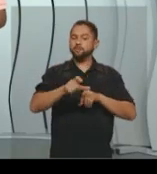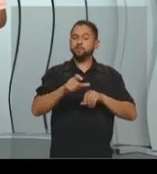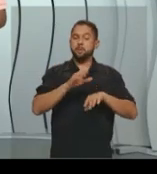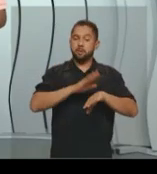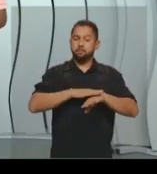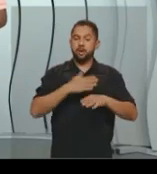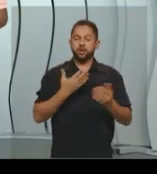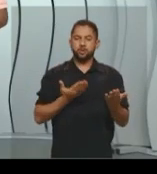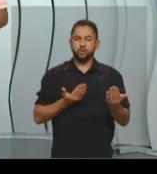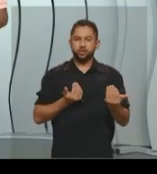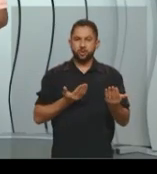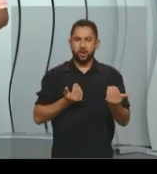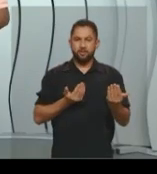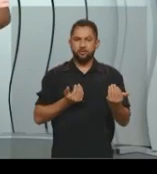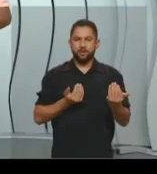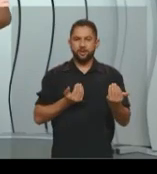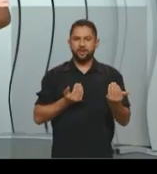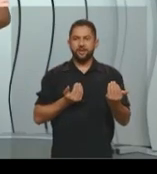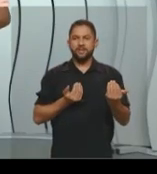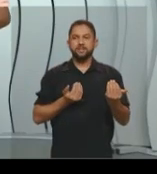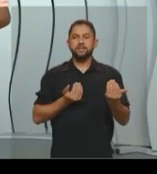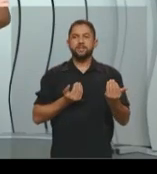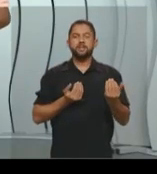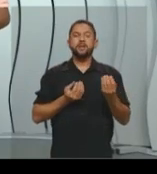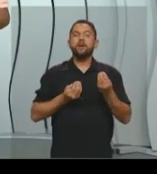a arte de